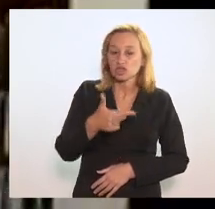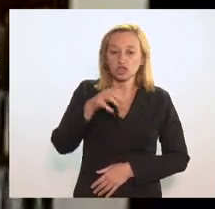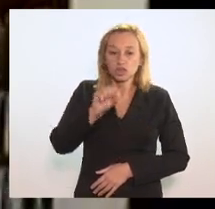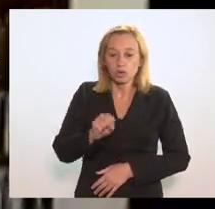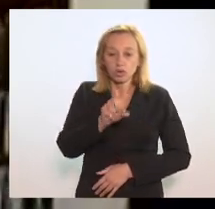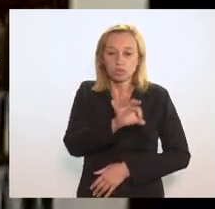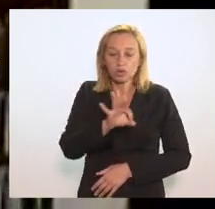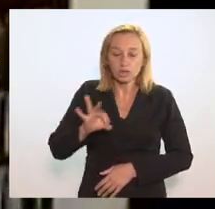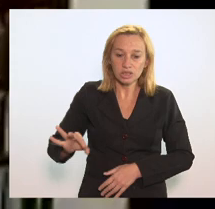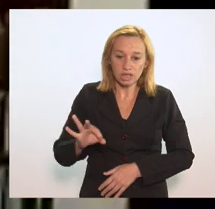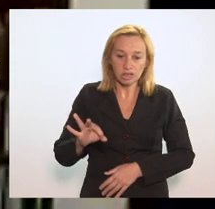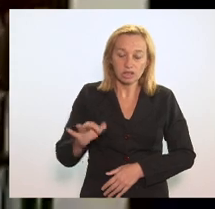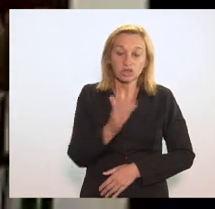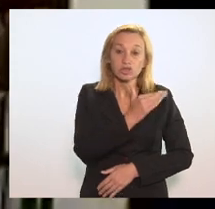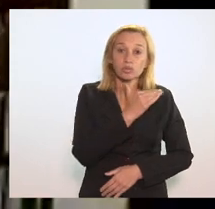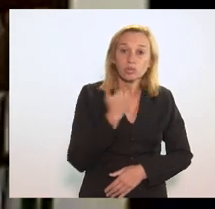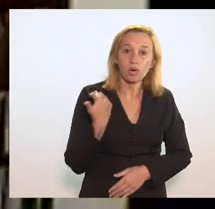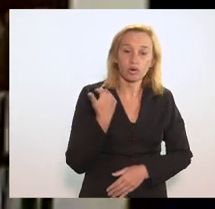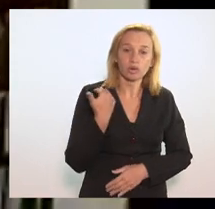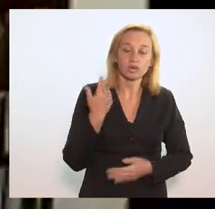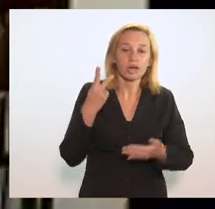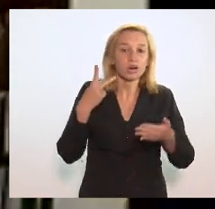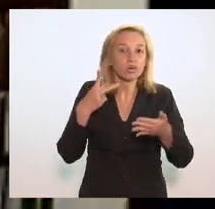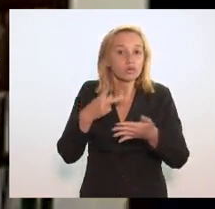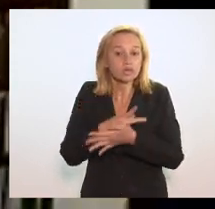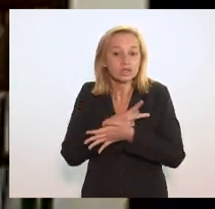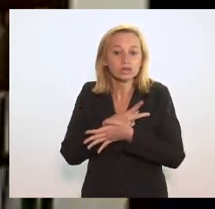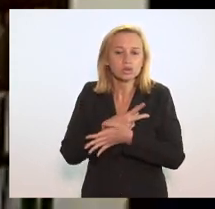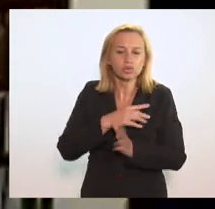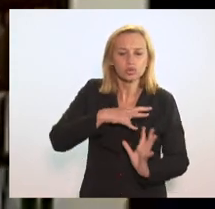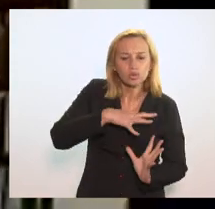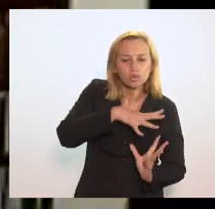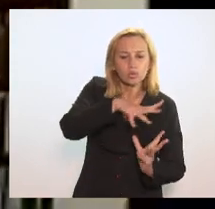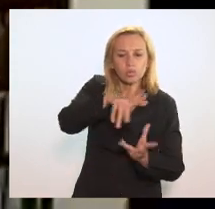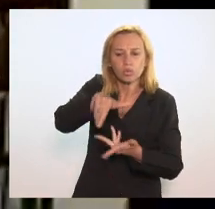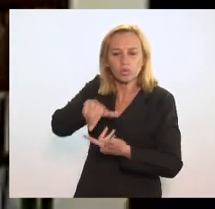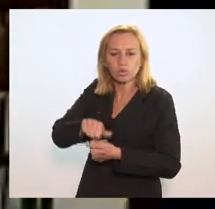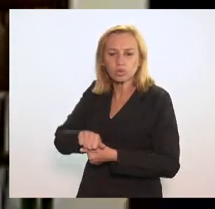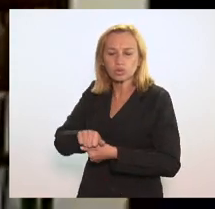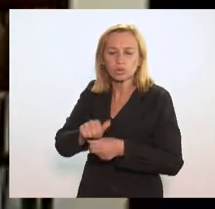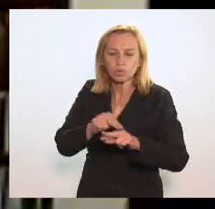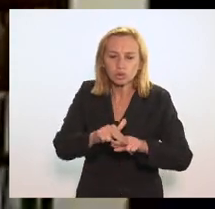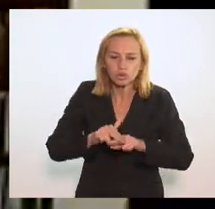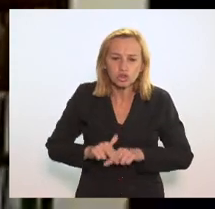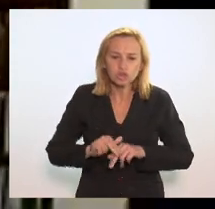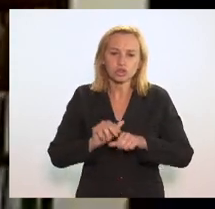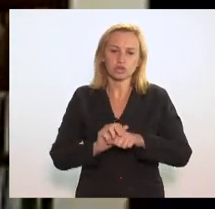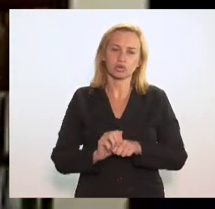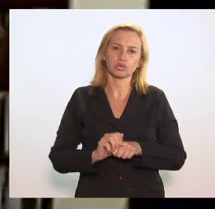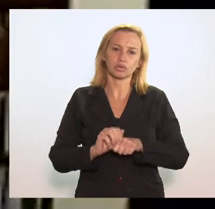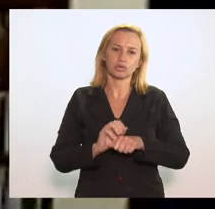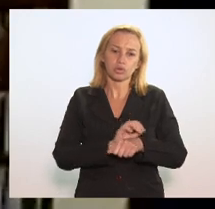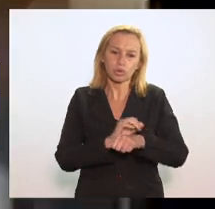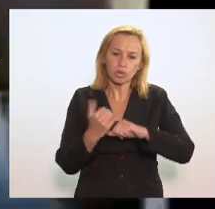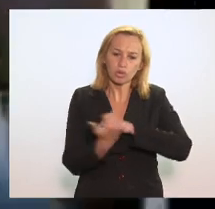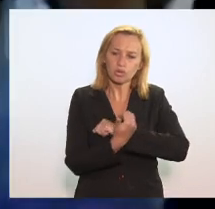28% dos óbitos acontecidos no mundo por conta da Covid-19,